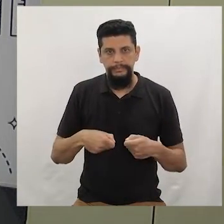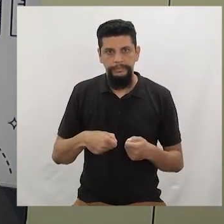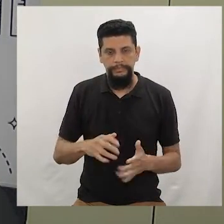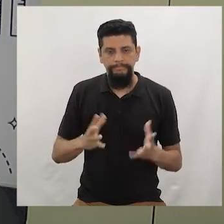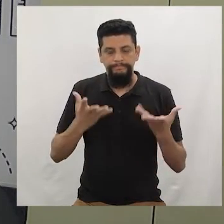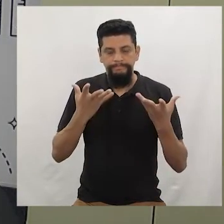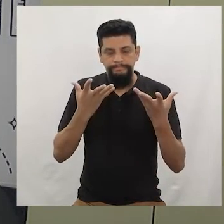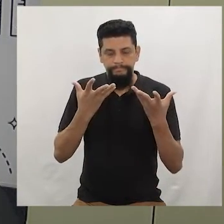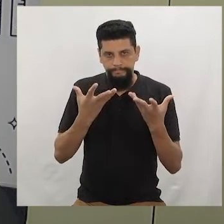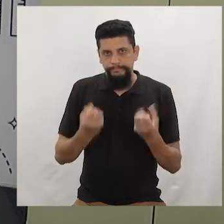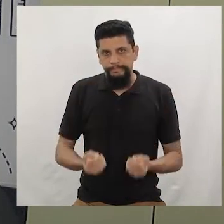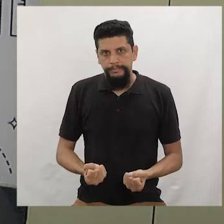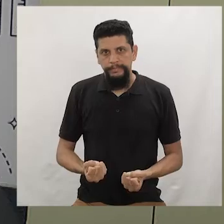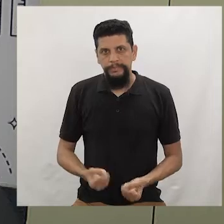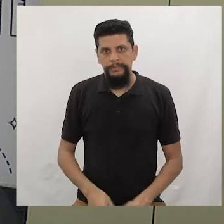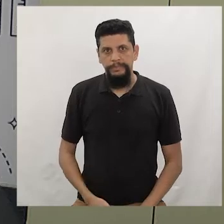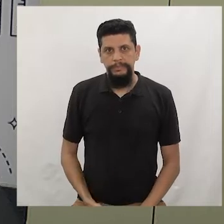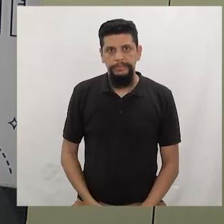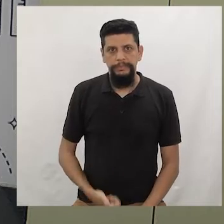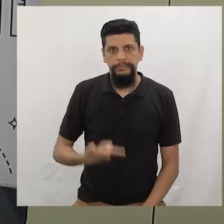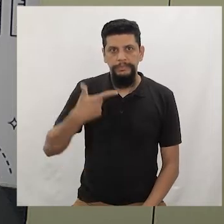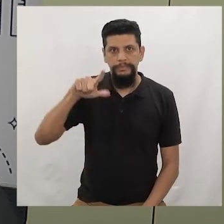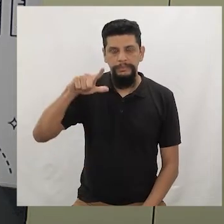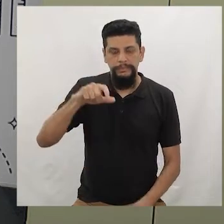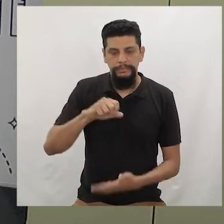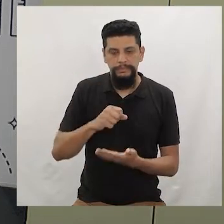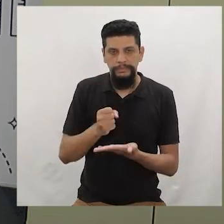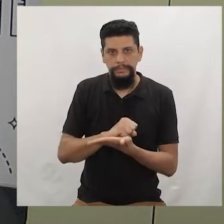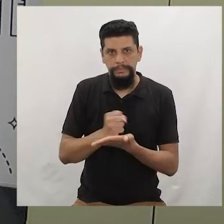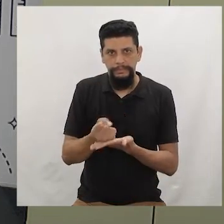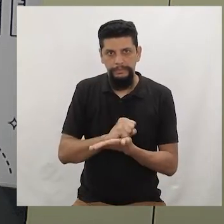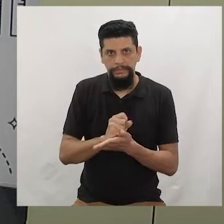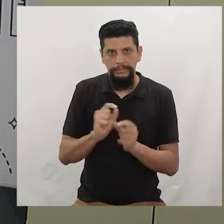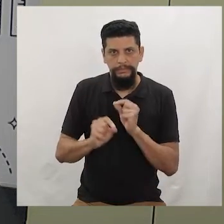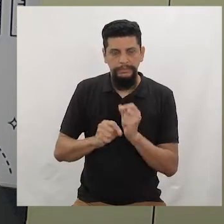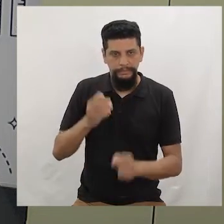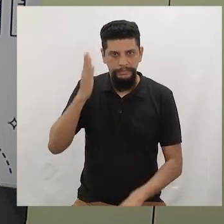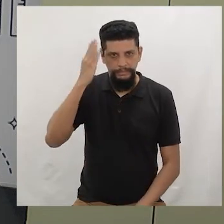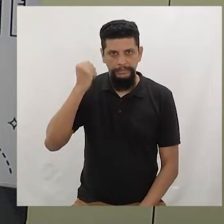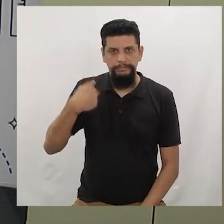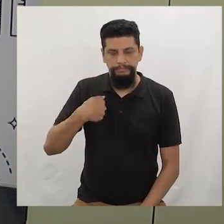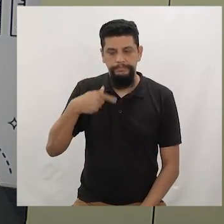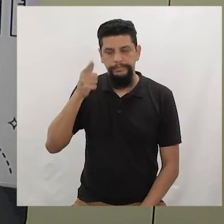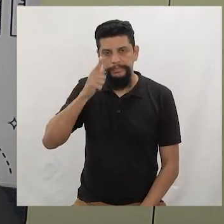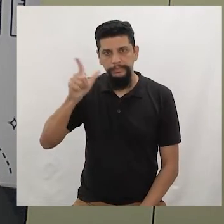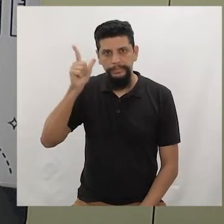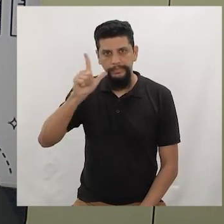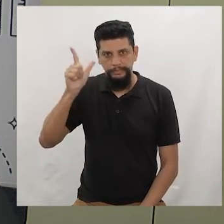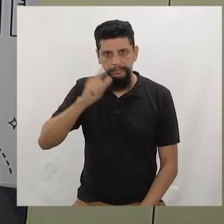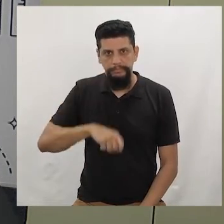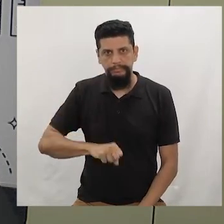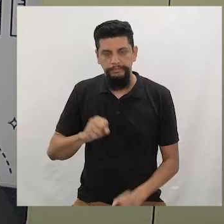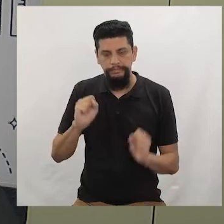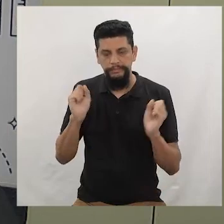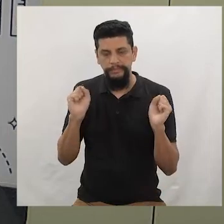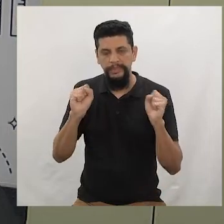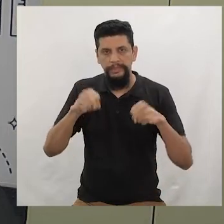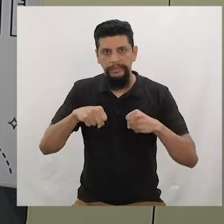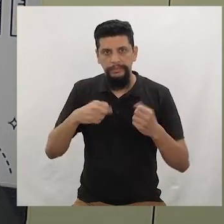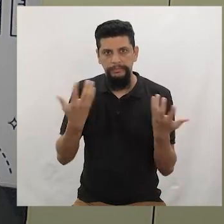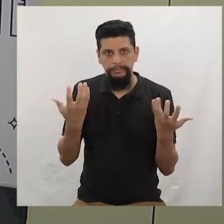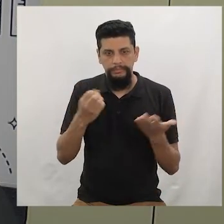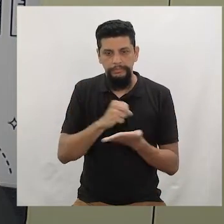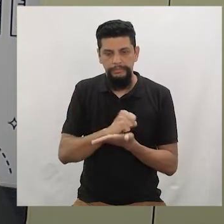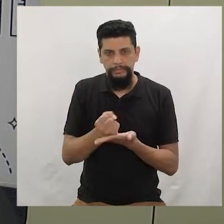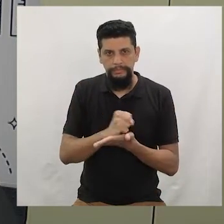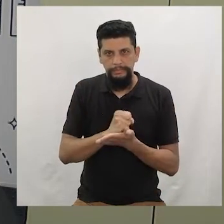que aceitar, né? Claro. E a próxima vez que a gente jogar, quem sabe eu ganhe também, não é e verdade? É assim o jogo. É